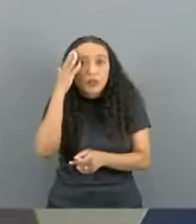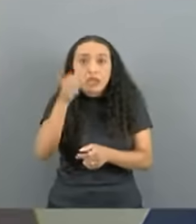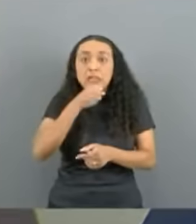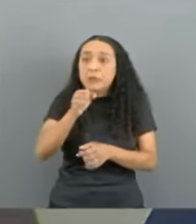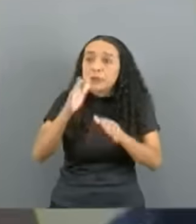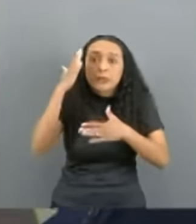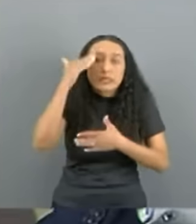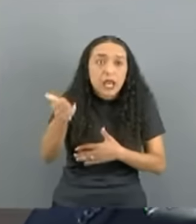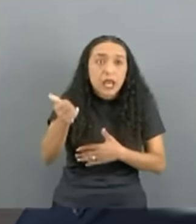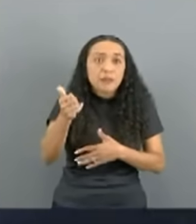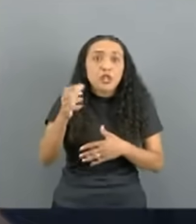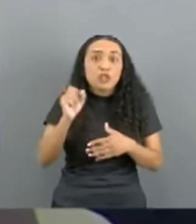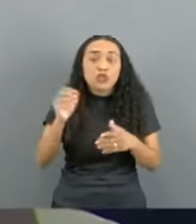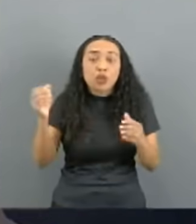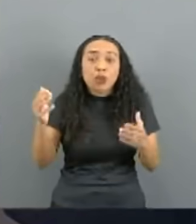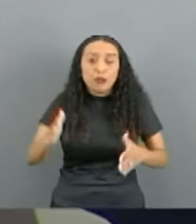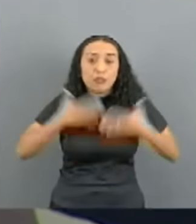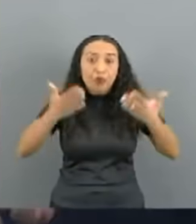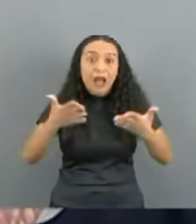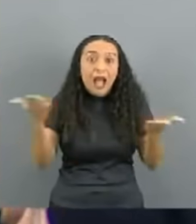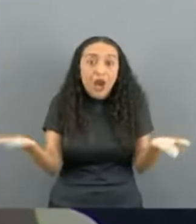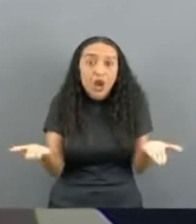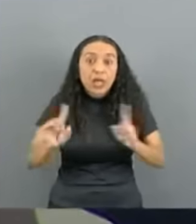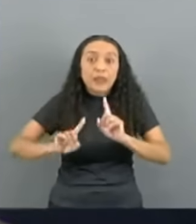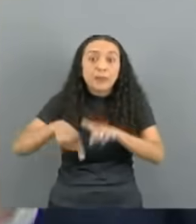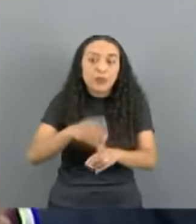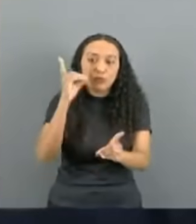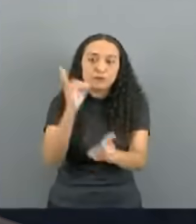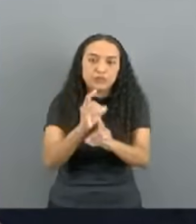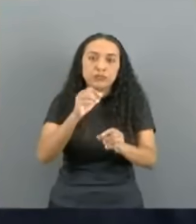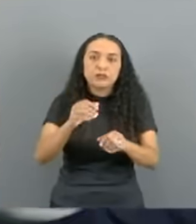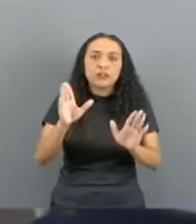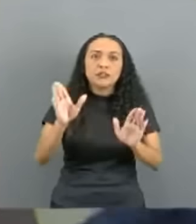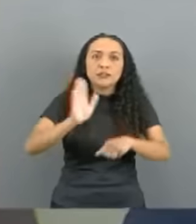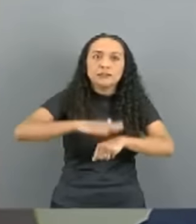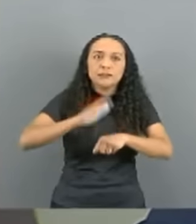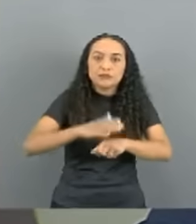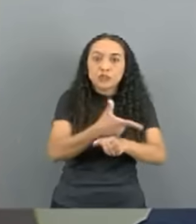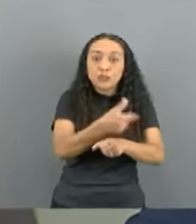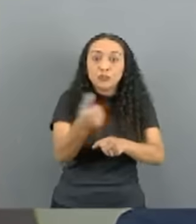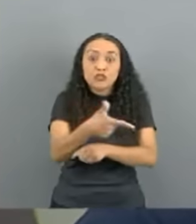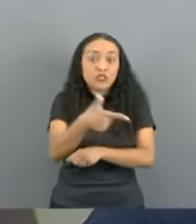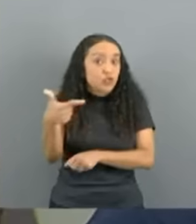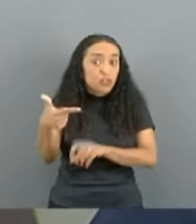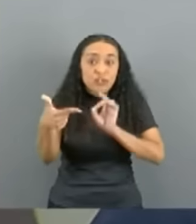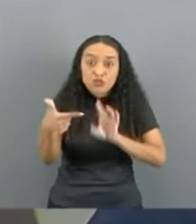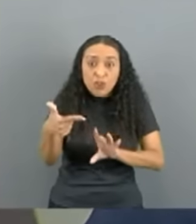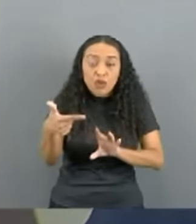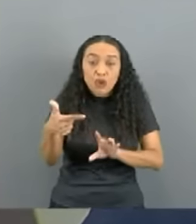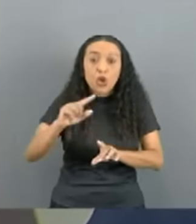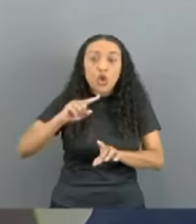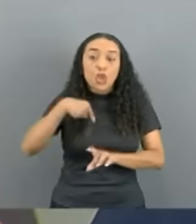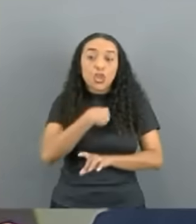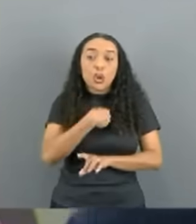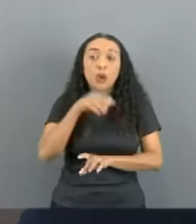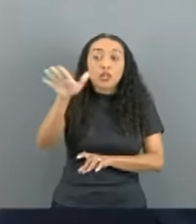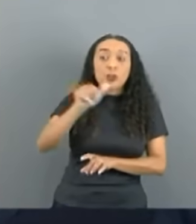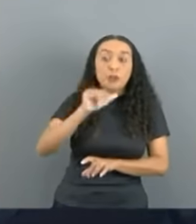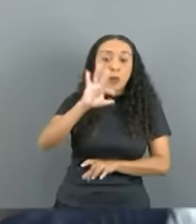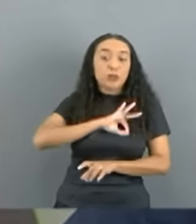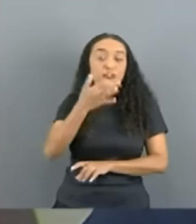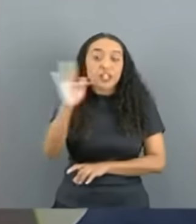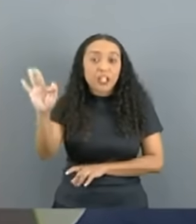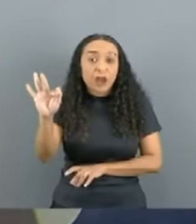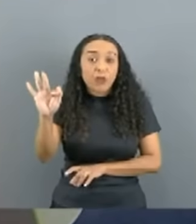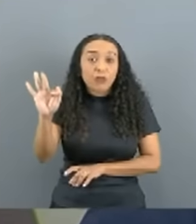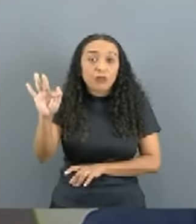o Brasil soube, só vieram à tona depois da deflagração da operação em 2022, quando nós mandamos chamar a Polícia Federal, de 25,